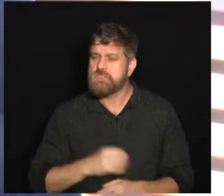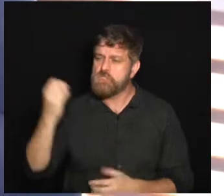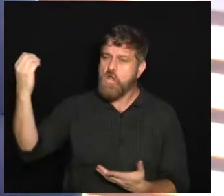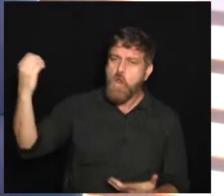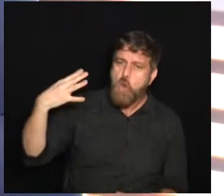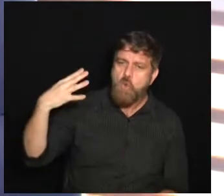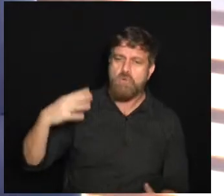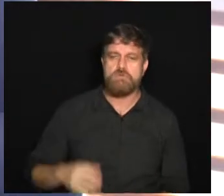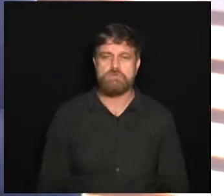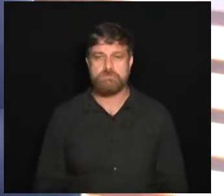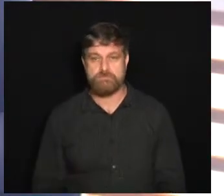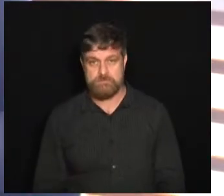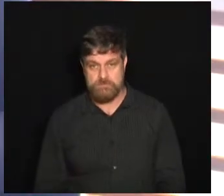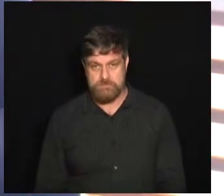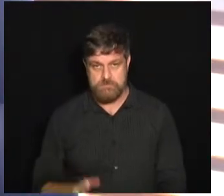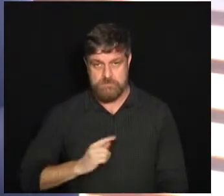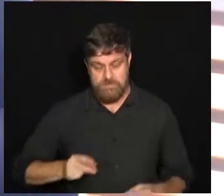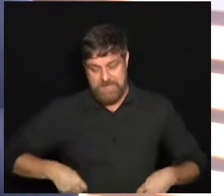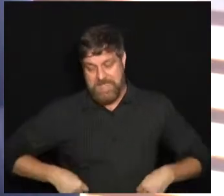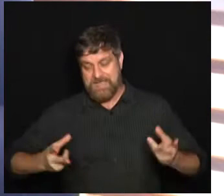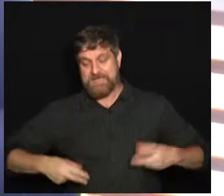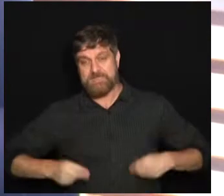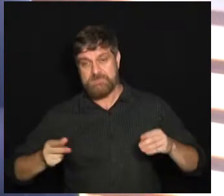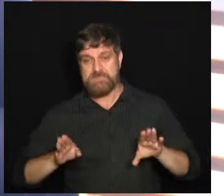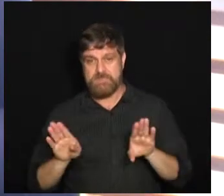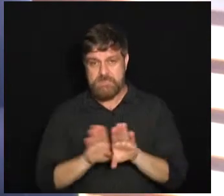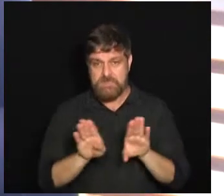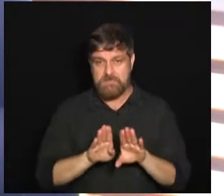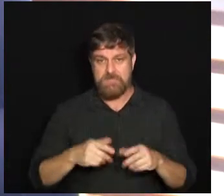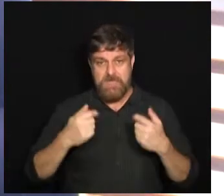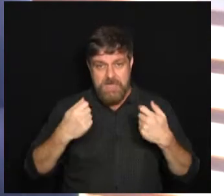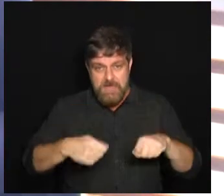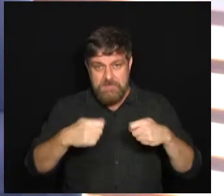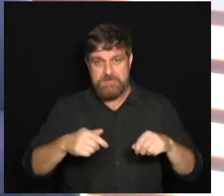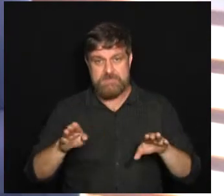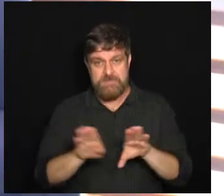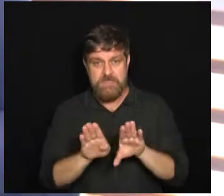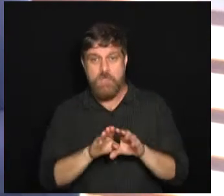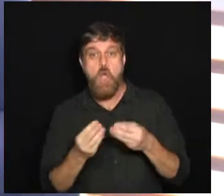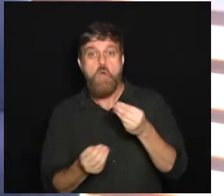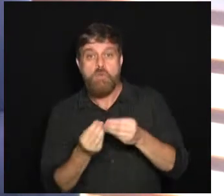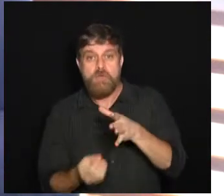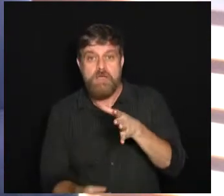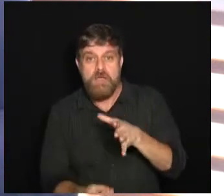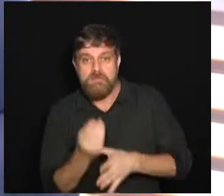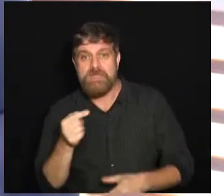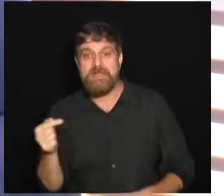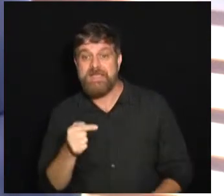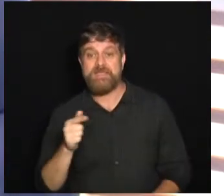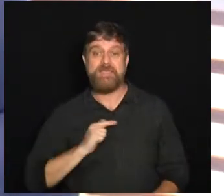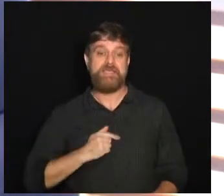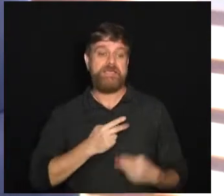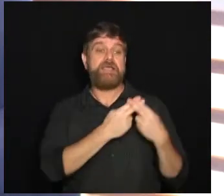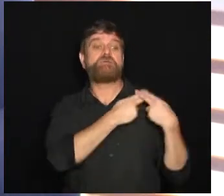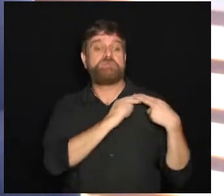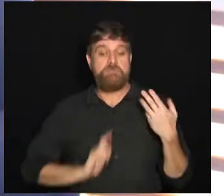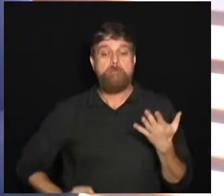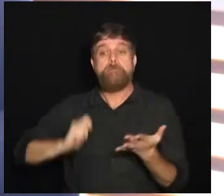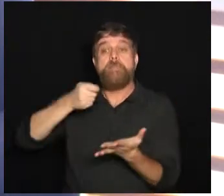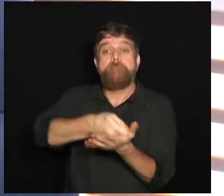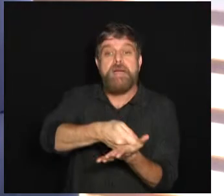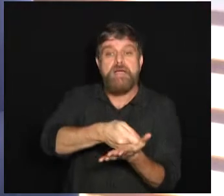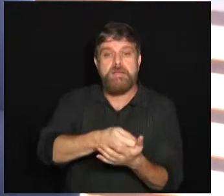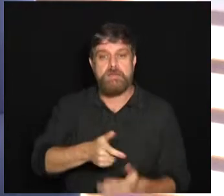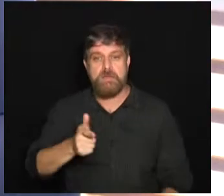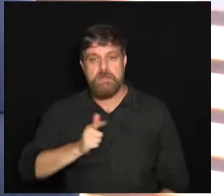luz? A questão das despesas é outro ponto que precisa ser colocado dentro, como vai ficar, né, quem vai arcar com despesas, e a